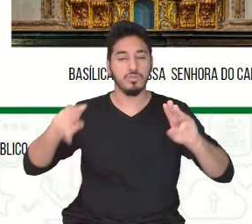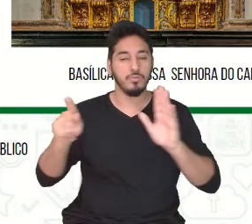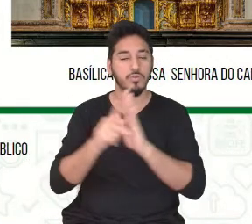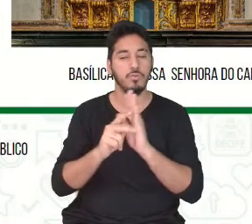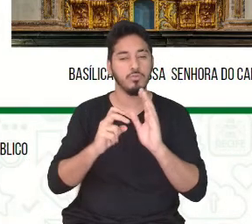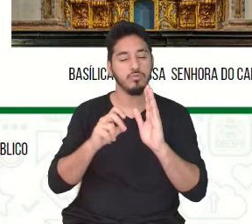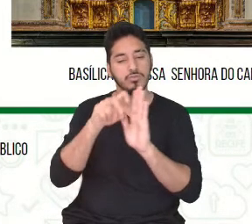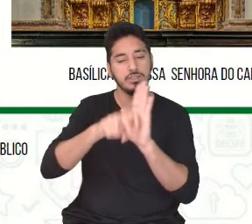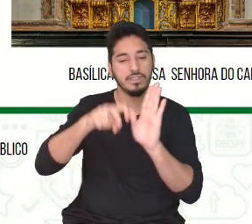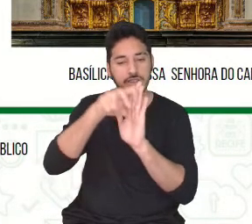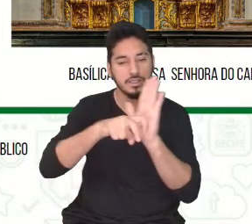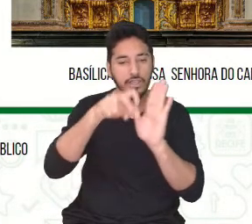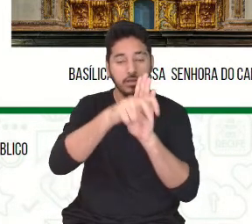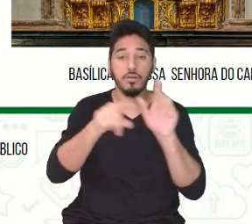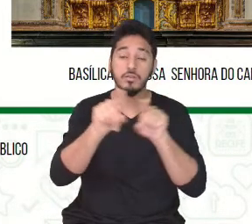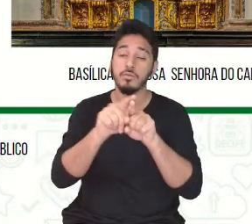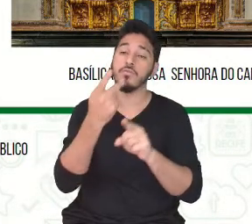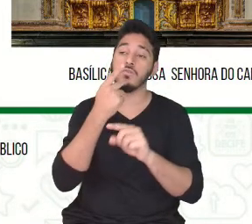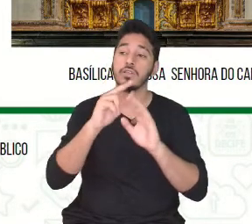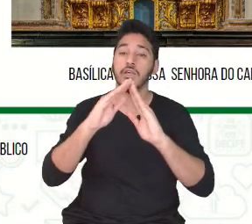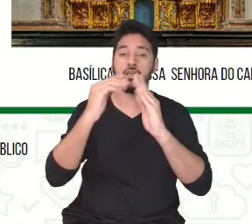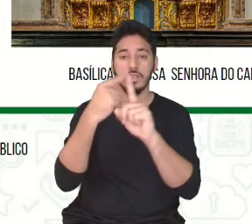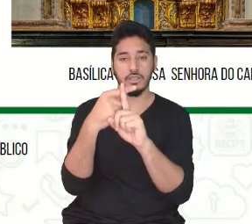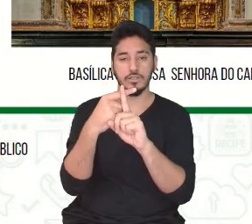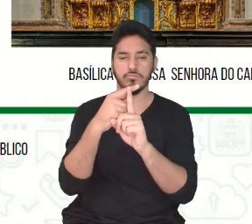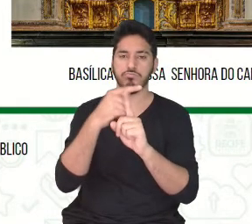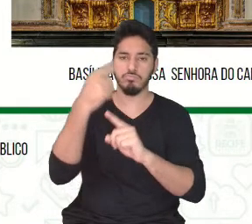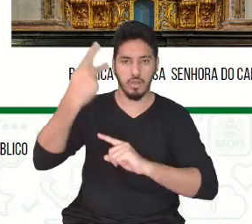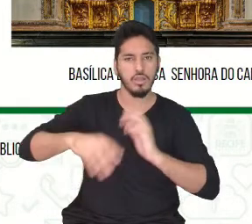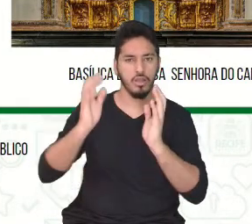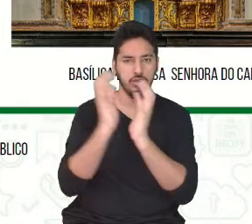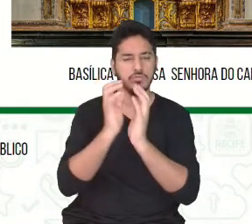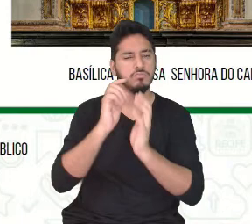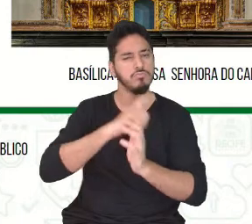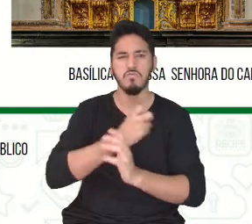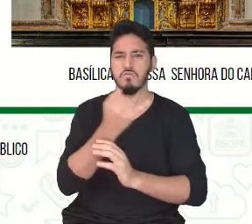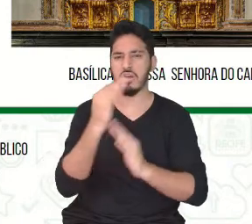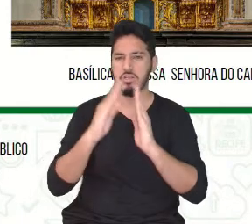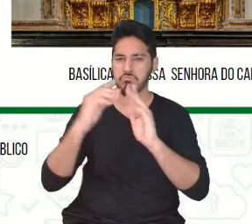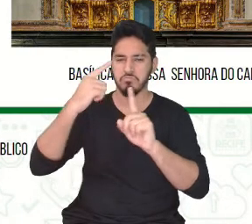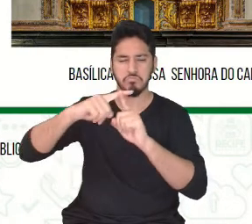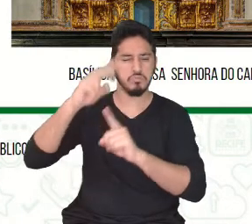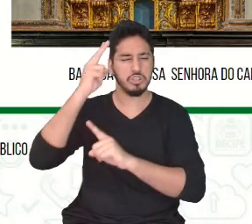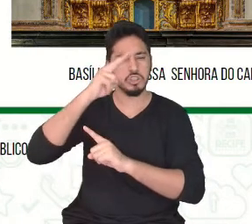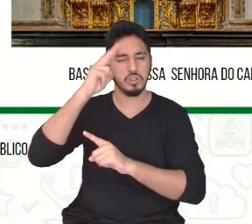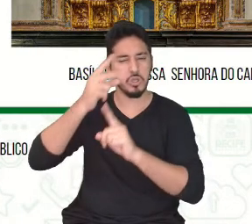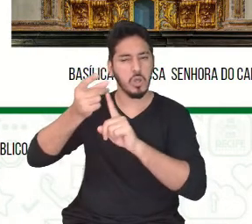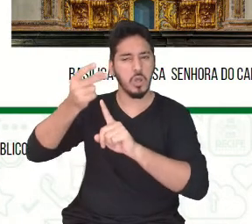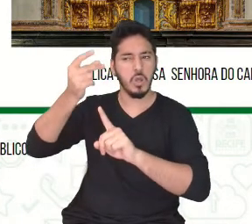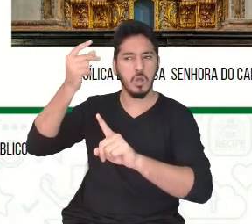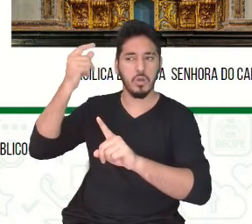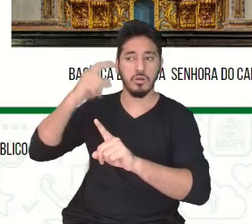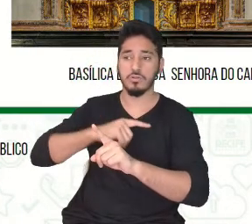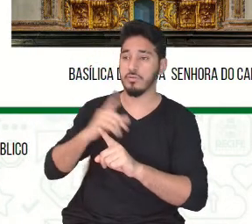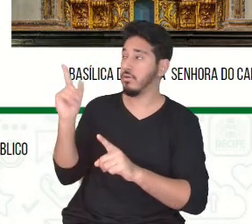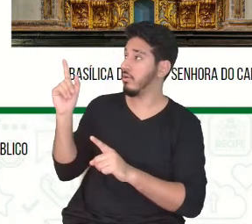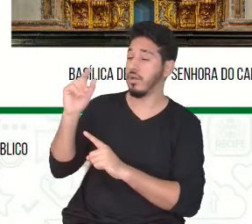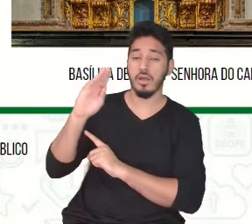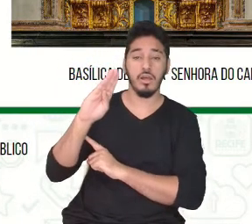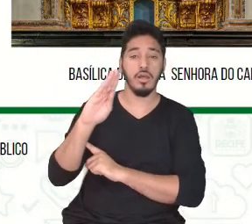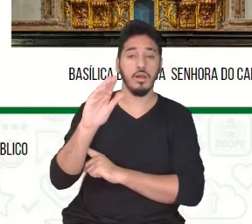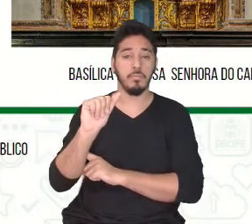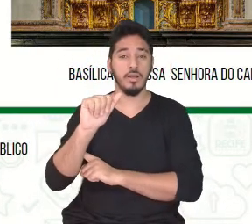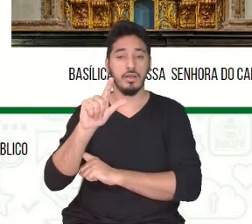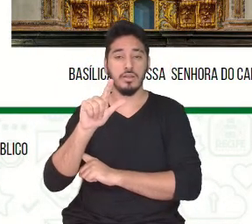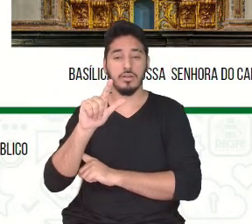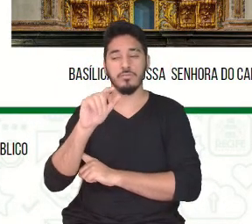né? Mas também falar nas igrejas. Recife tem várias e várias igrejas históricas. Está aí um exemplo da Basílica de Nossa Senhora do Carmo,